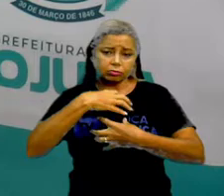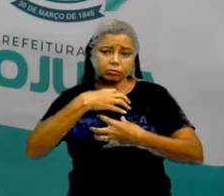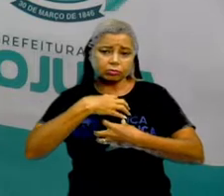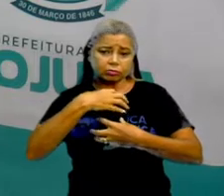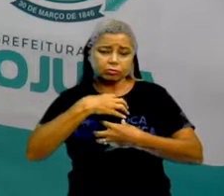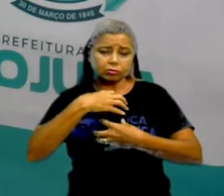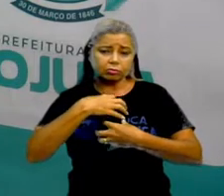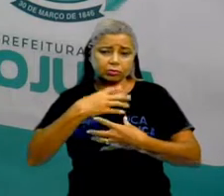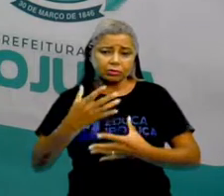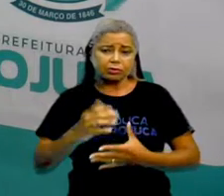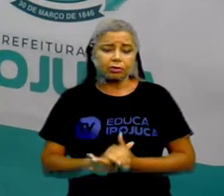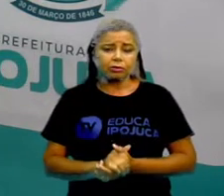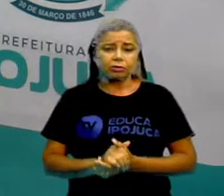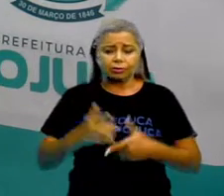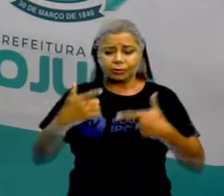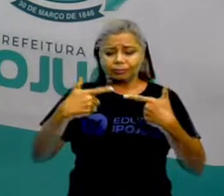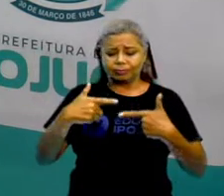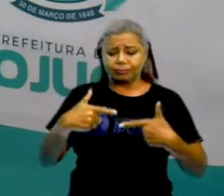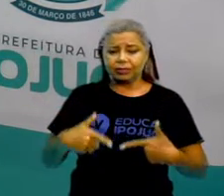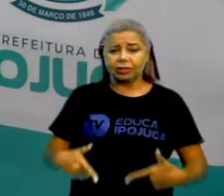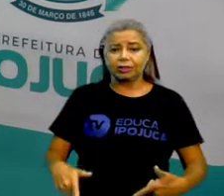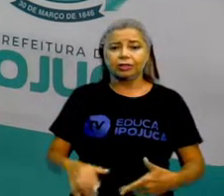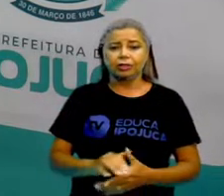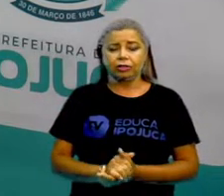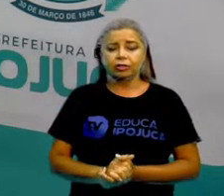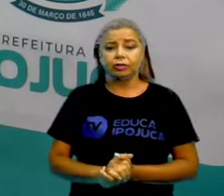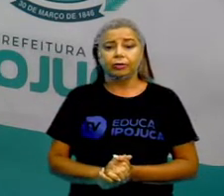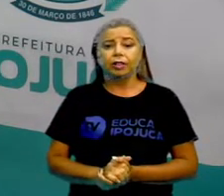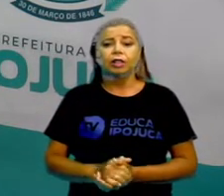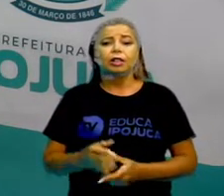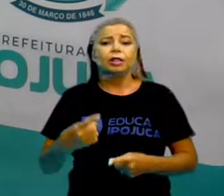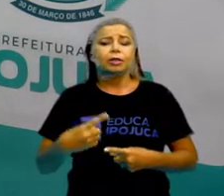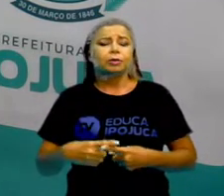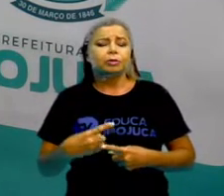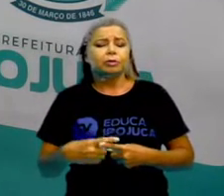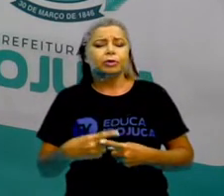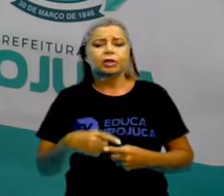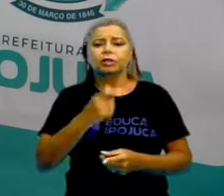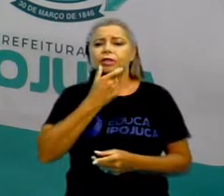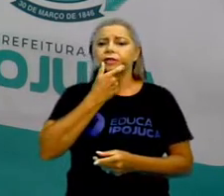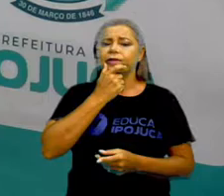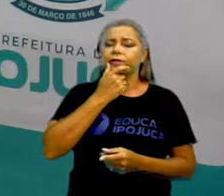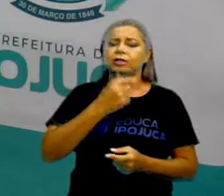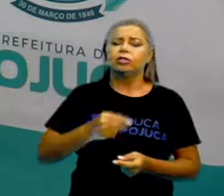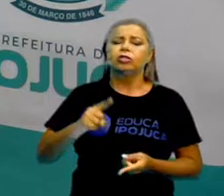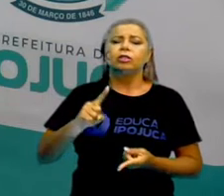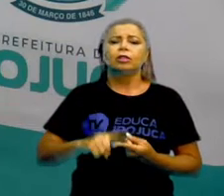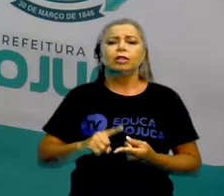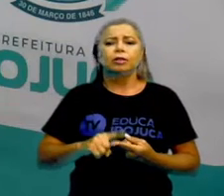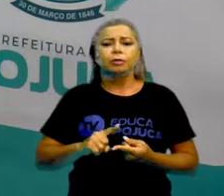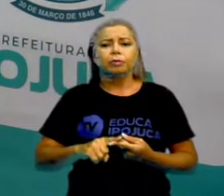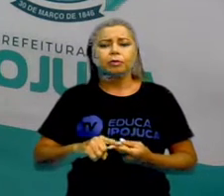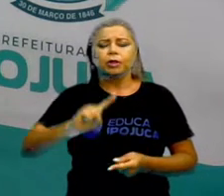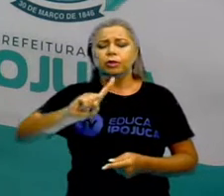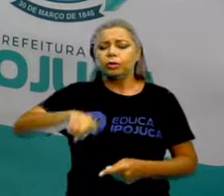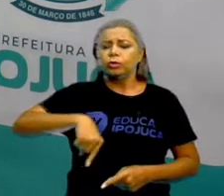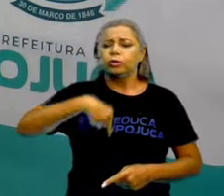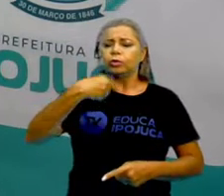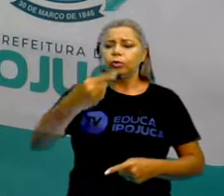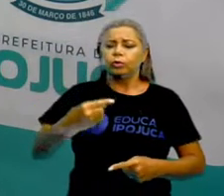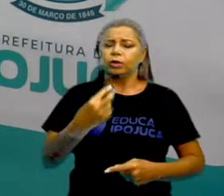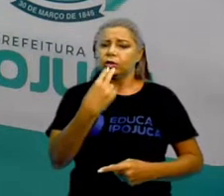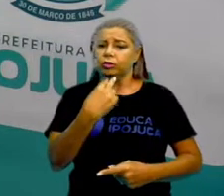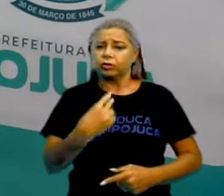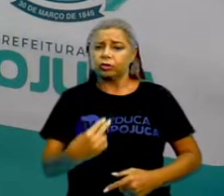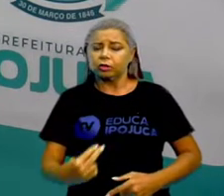quê? Porque como aprendiz, não só do inglês, mas de qualquer outro idioma, vai haver momentos, né, como qualquer um